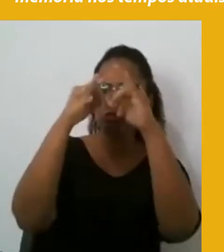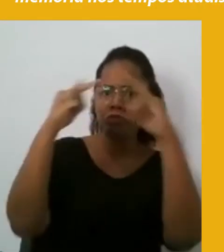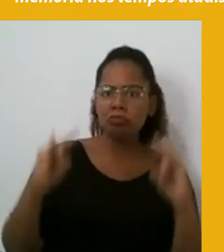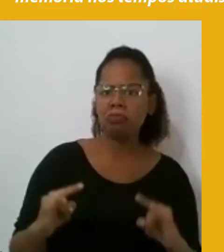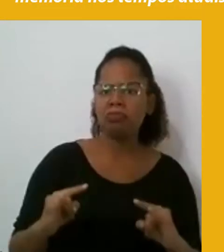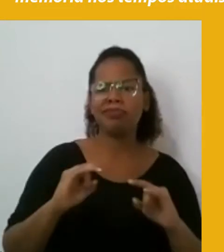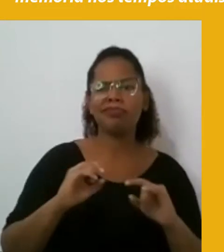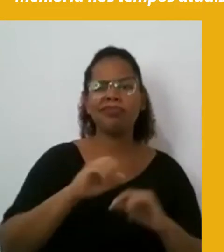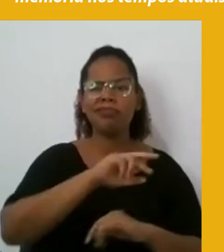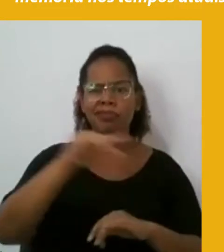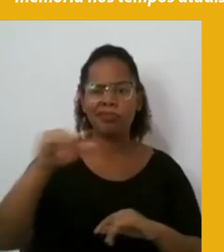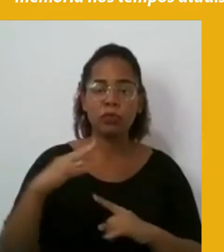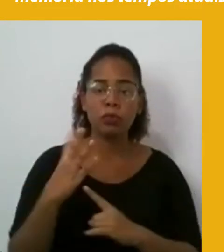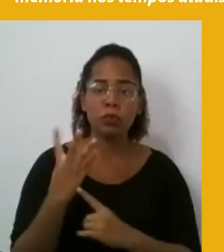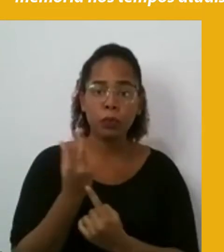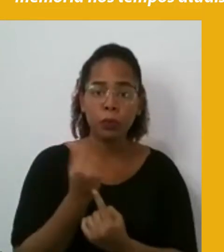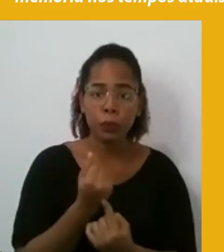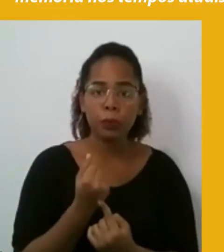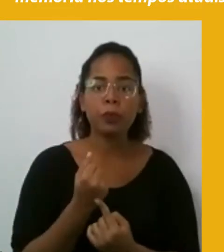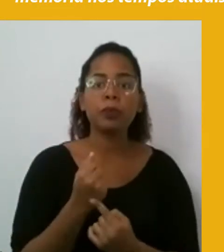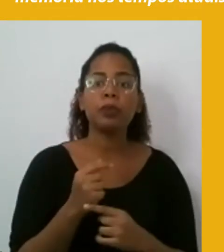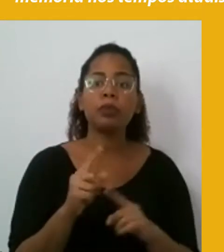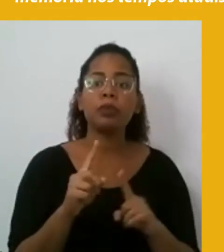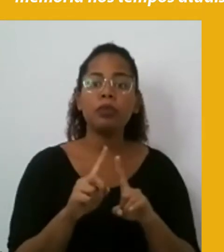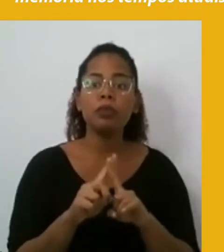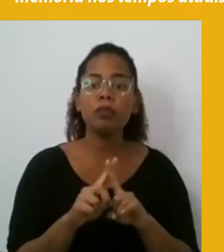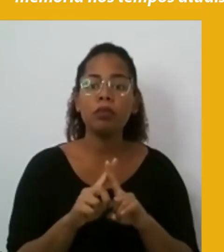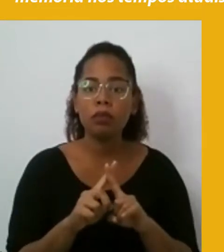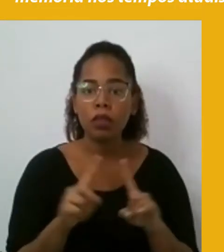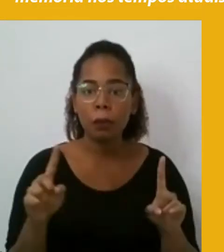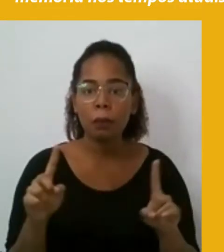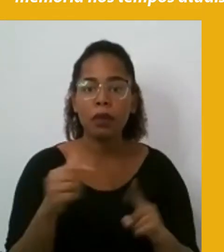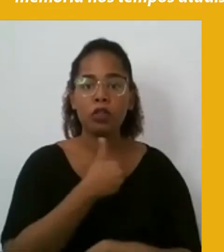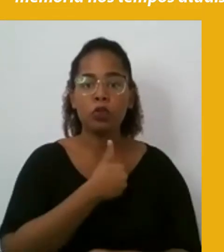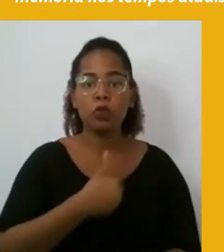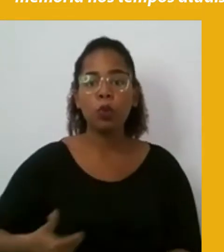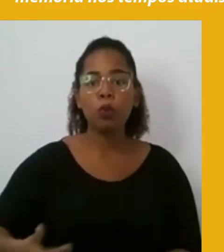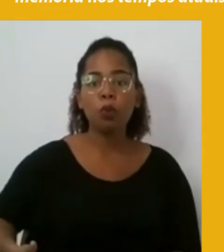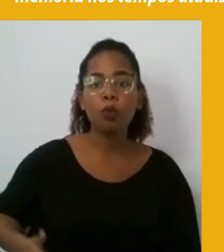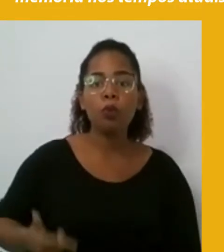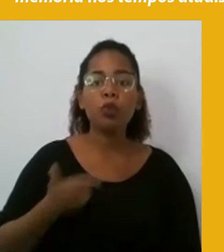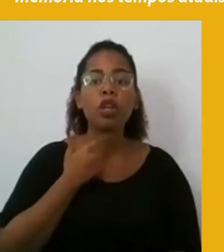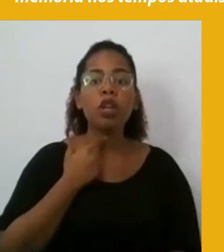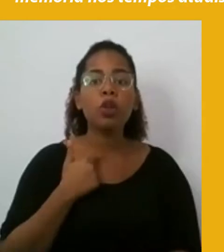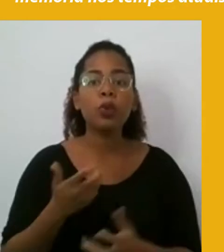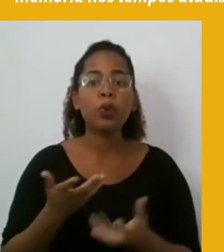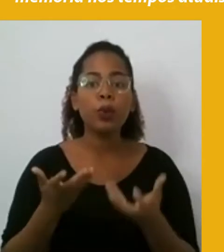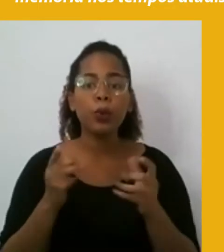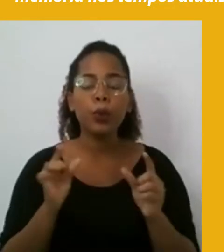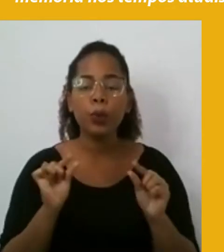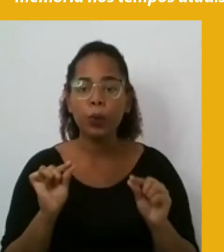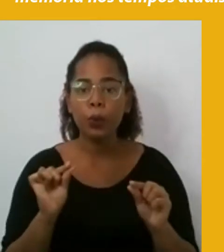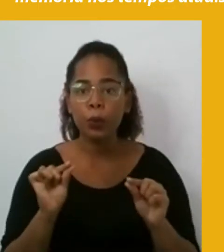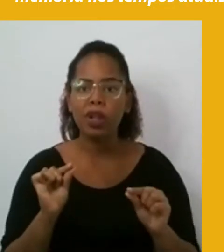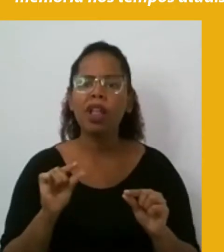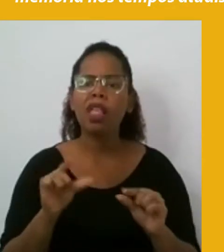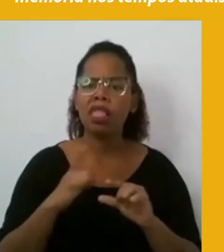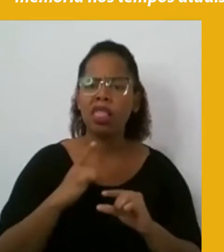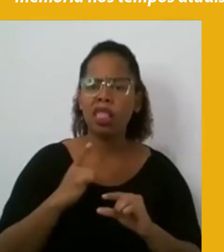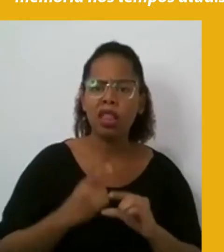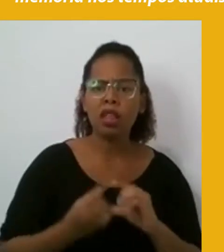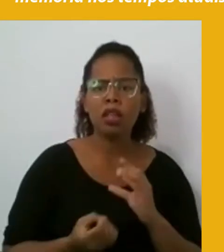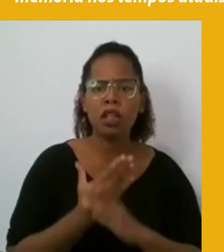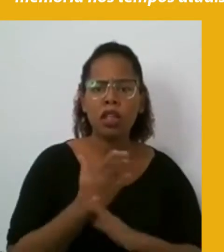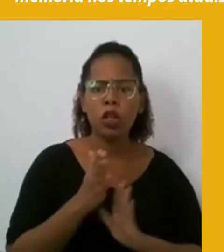Aldir Blanc, contrariamente até ao desejo do governo, e ela carregada, crivada de problemas, se a gente for analisar a